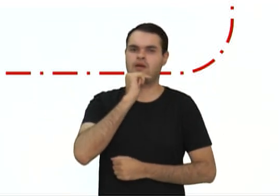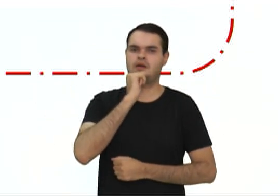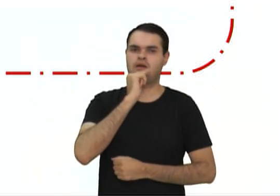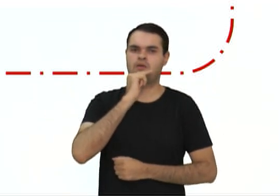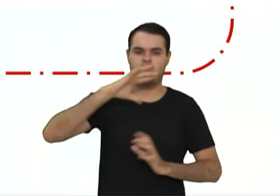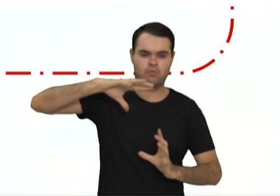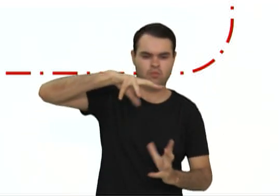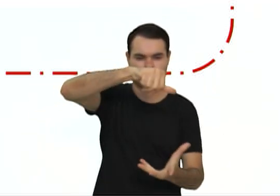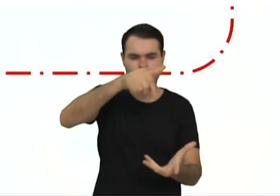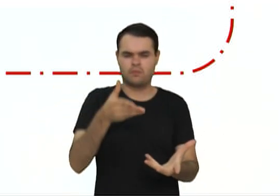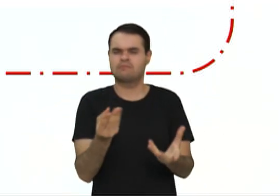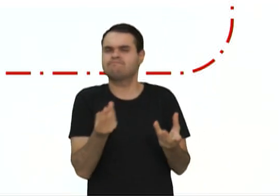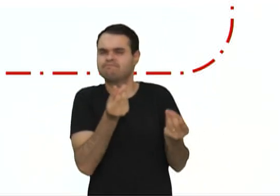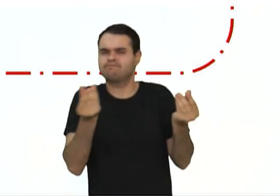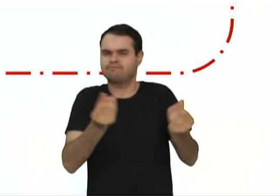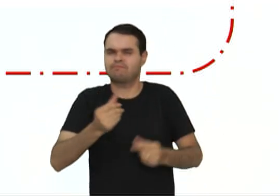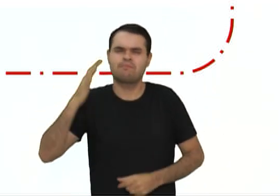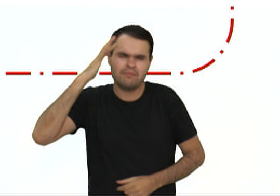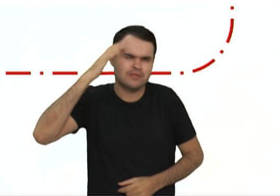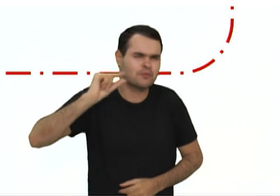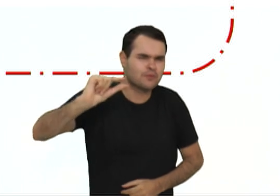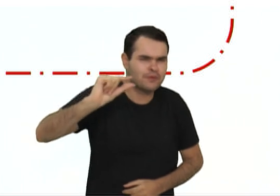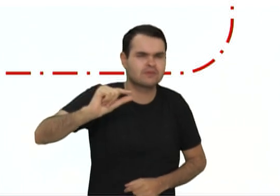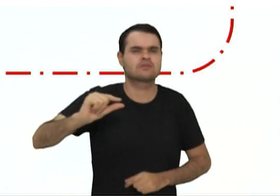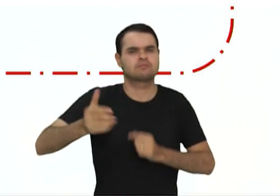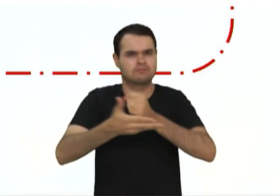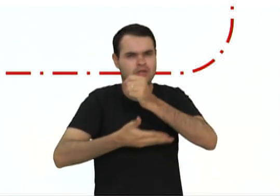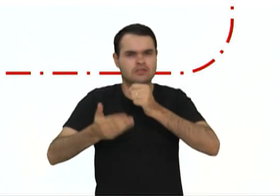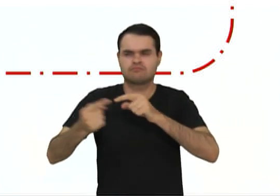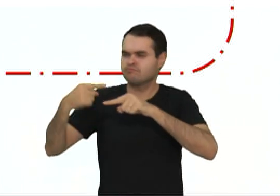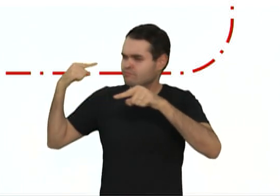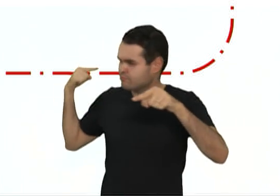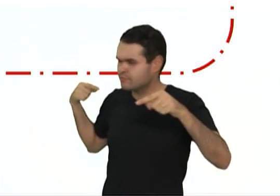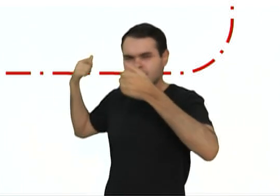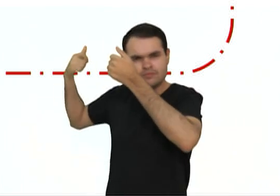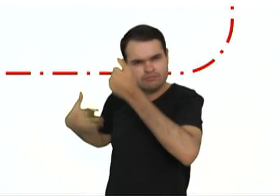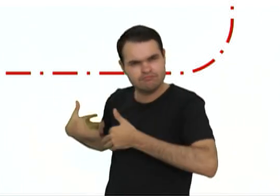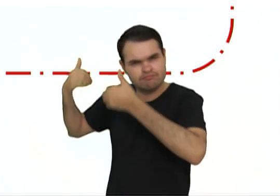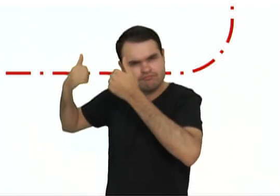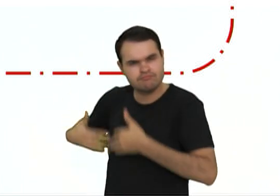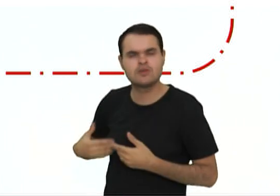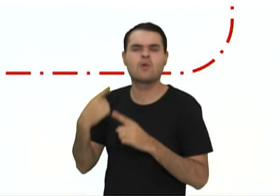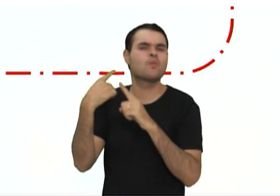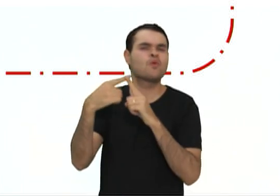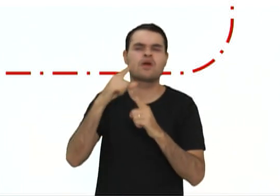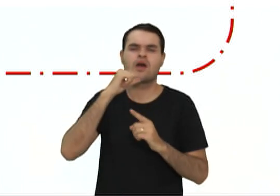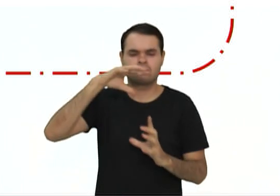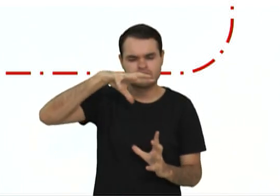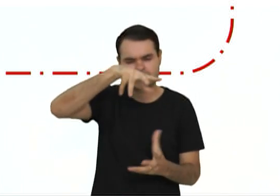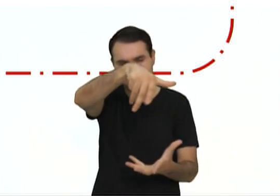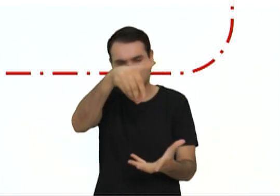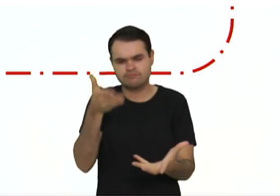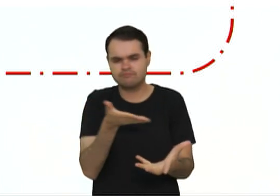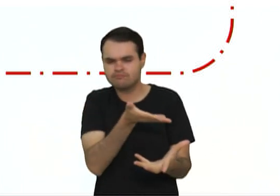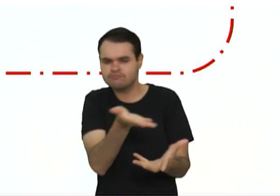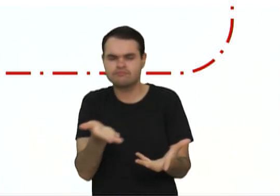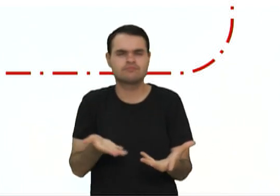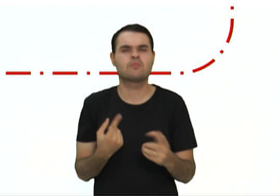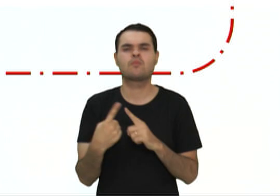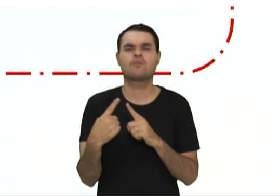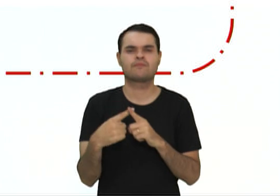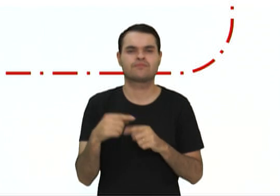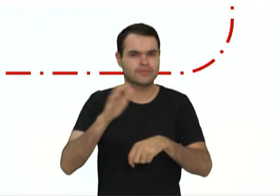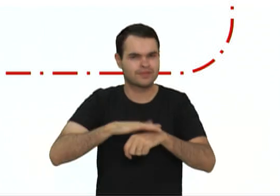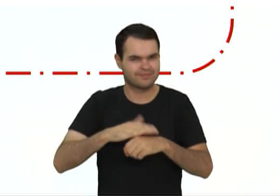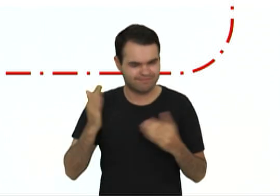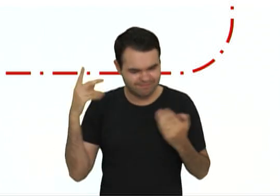o planeta Terra? Pensa um pouquinho, com base em tudo que já foi trabalhado sobre a água, por que a água é importante para o nosso planeta? O tempo